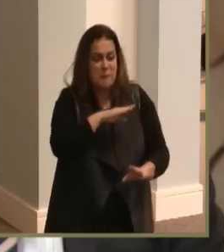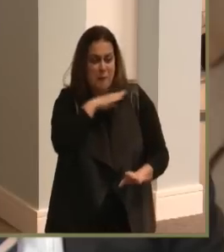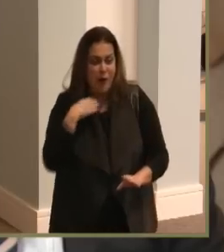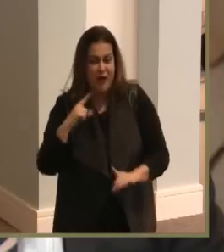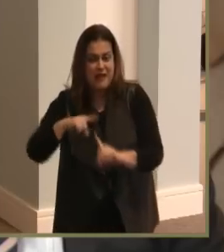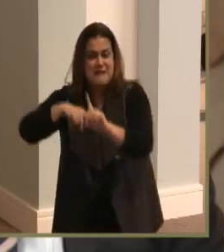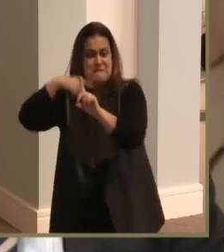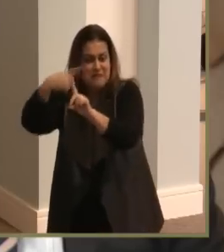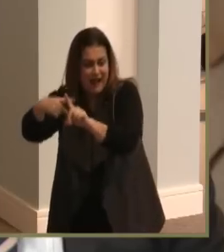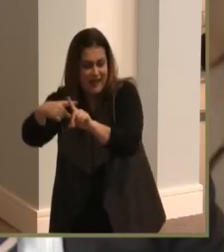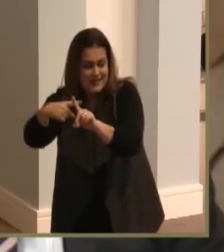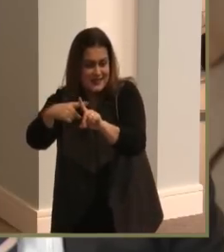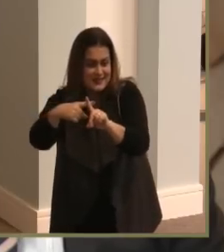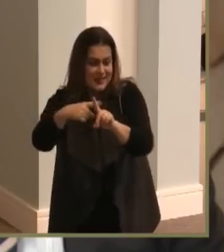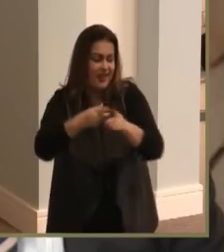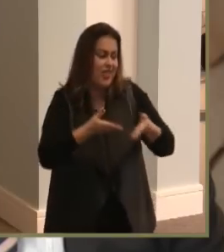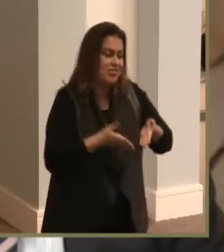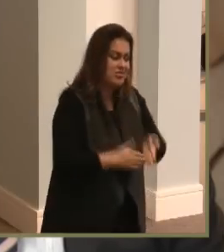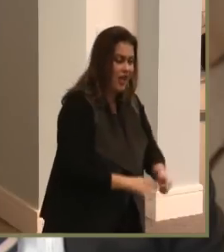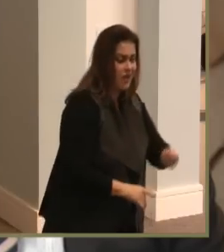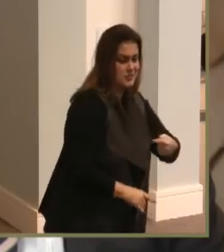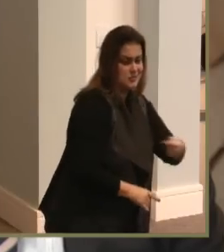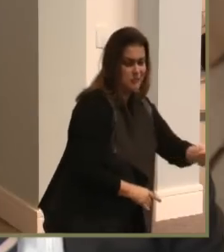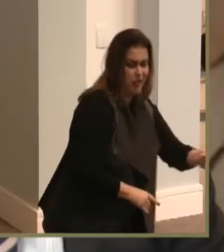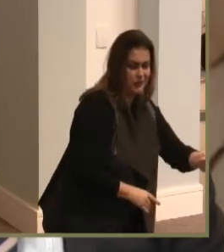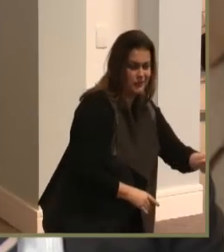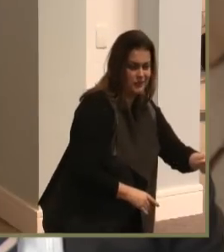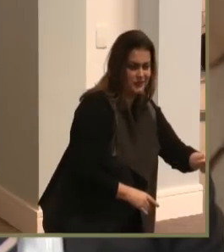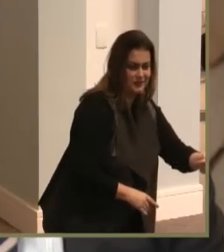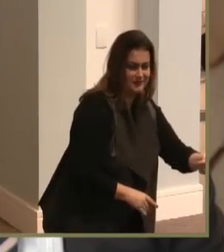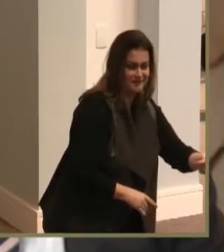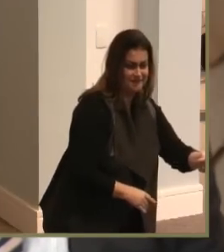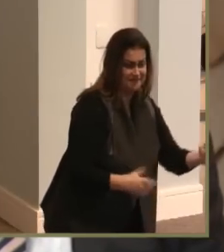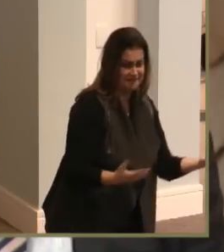do que nasce. Todos nós sabemos disto. E este é um